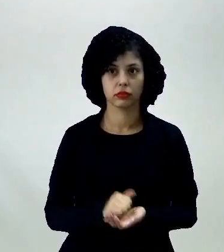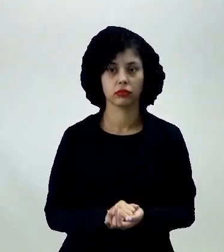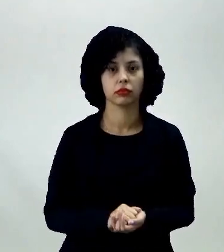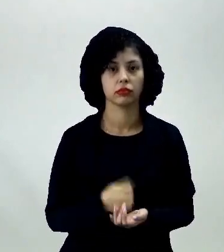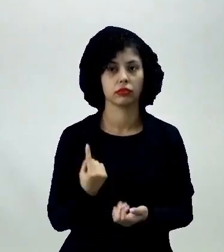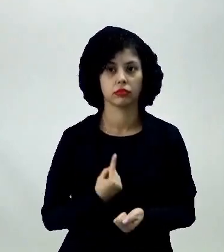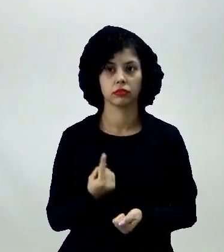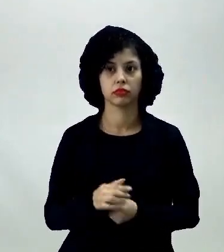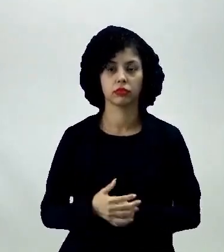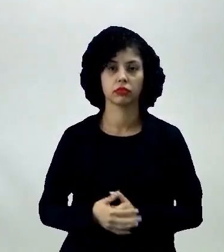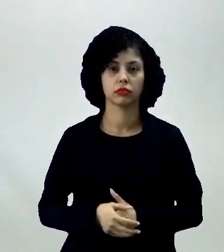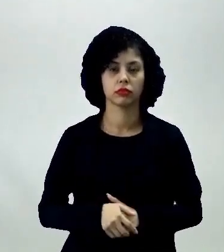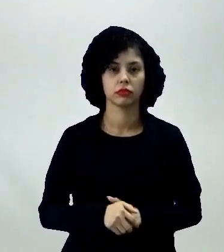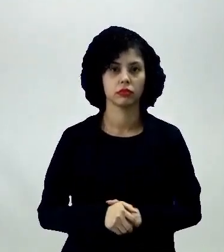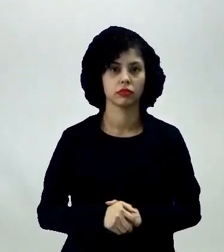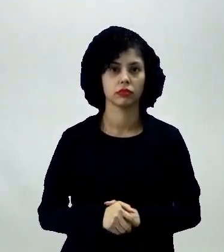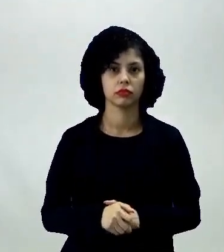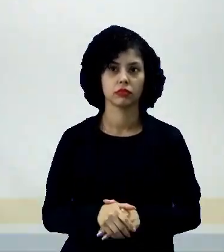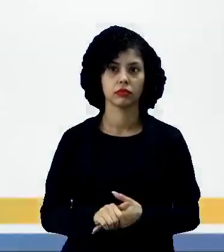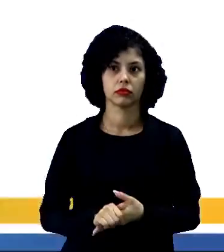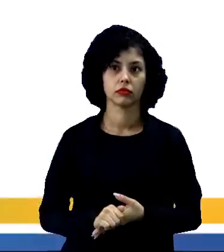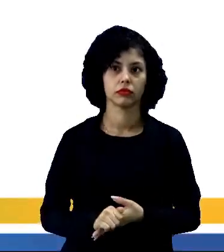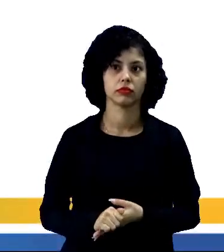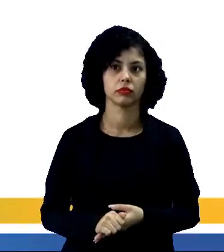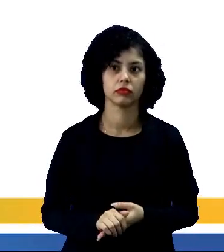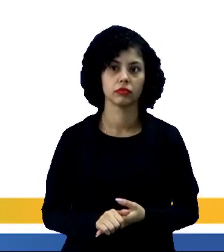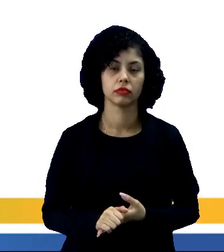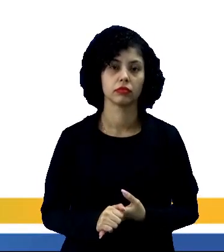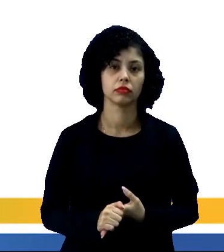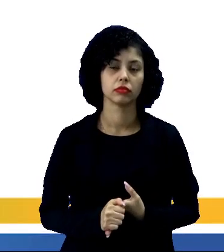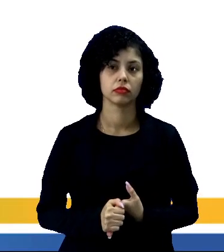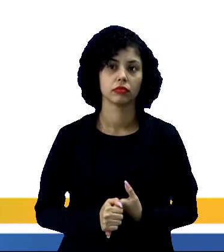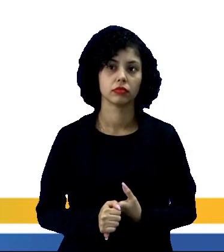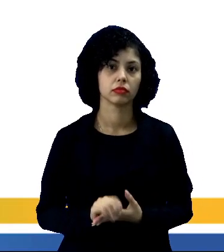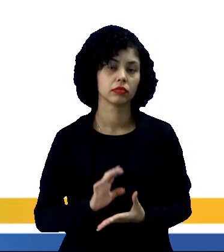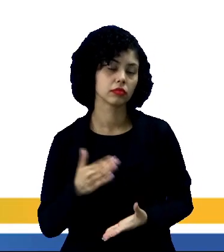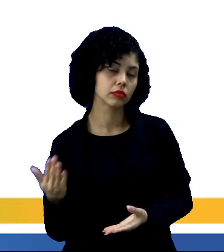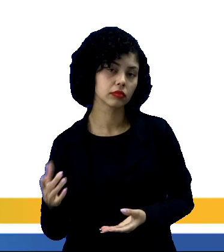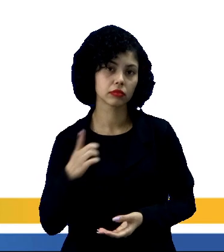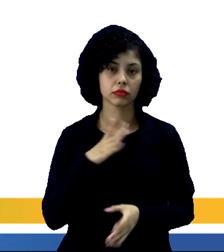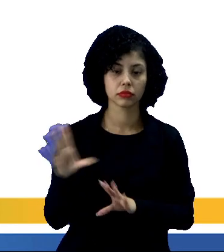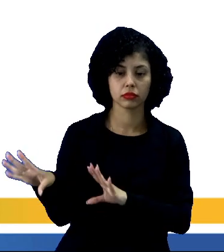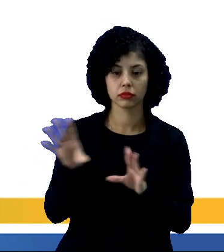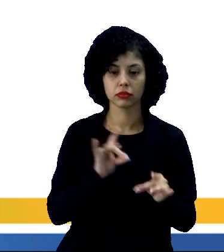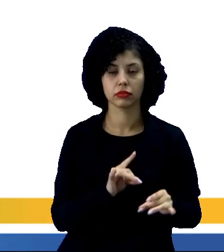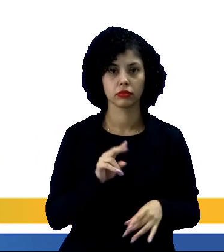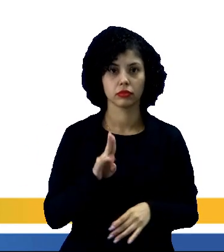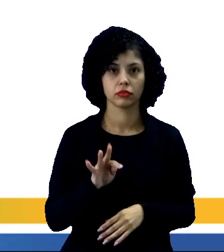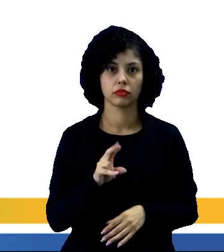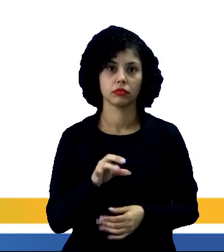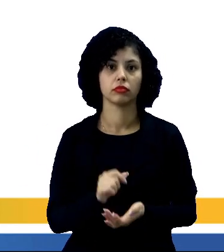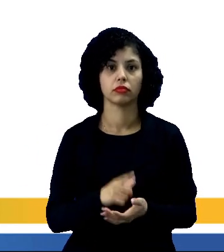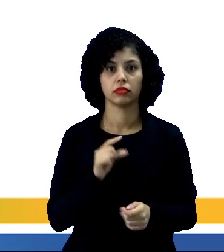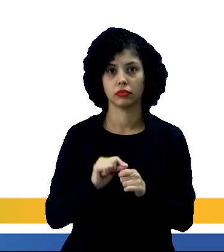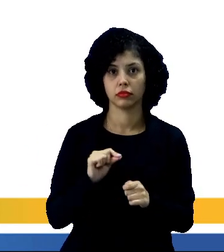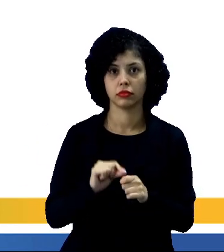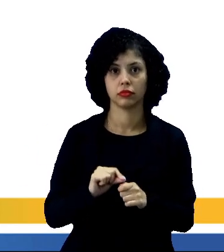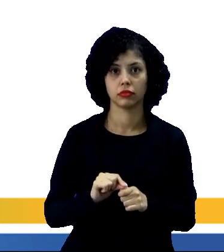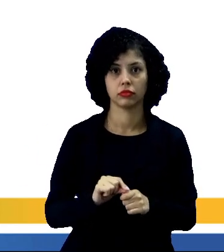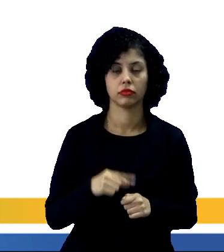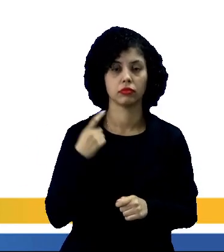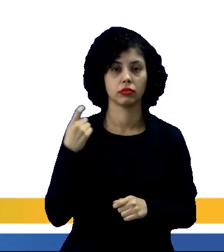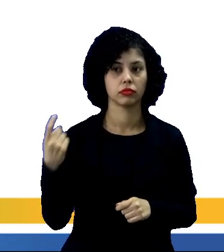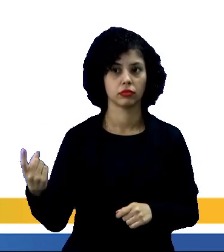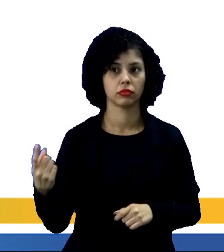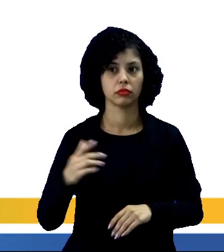tocar sozinha. Aquilo é a pianola. Tranquilo, meus amigos? Quando uma perfuração atravessava o buraco, fazia a nota